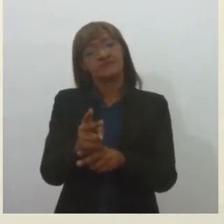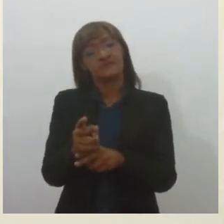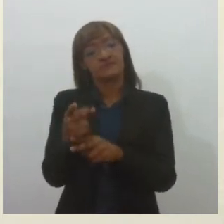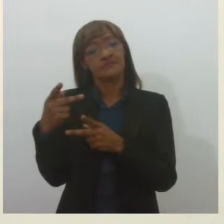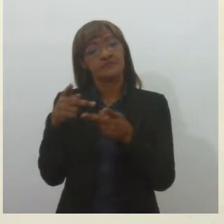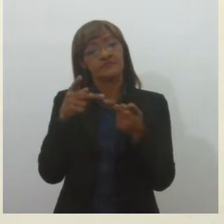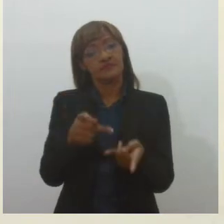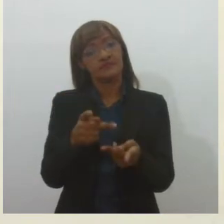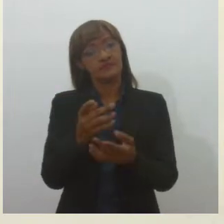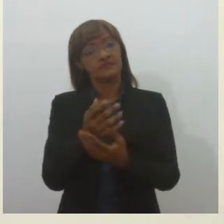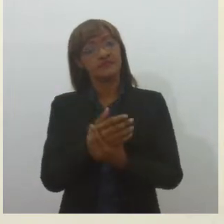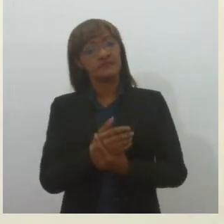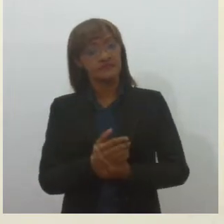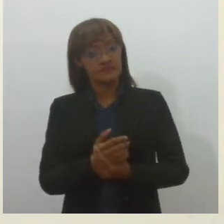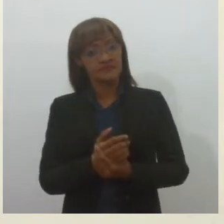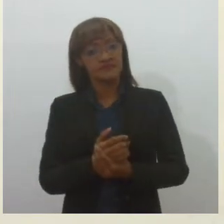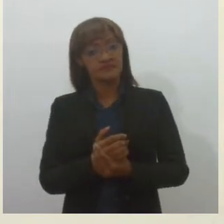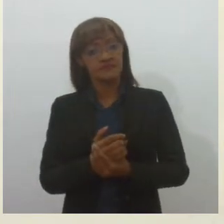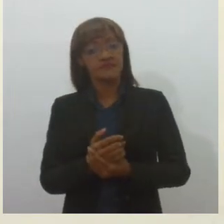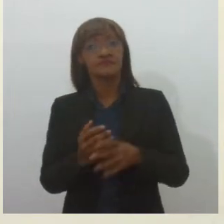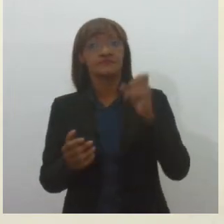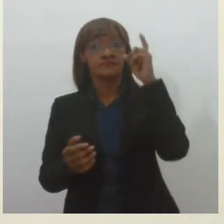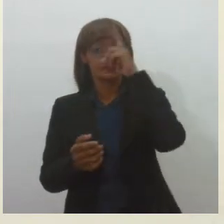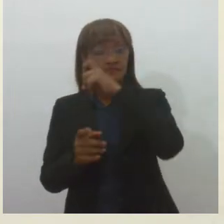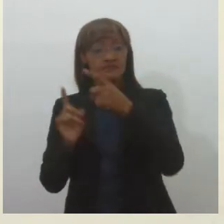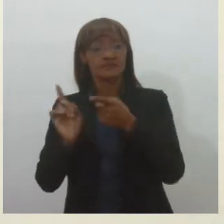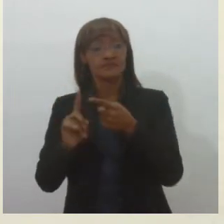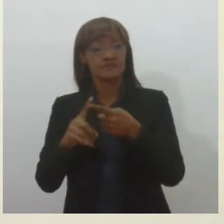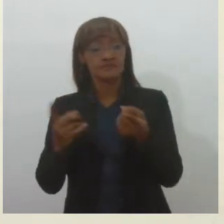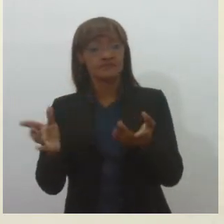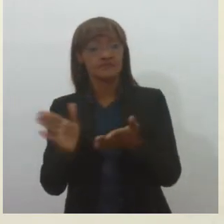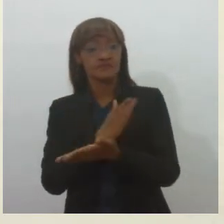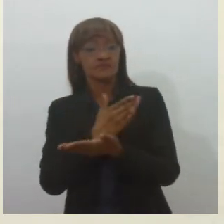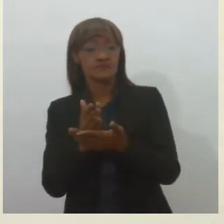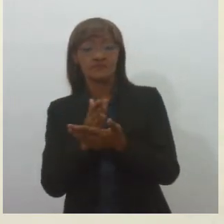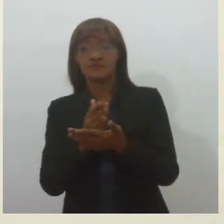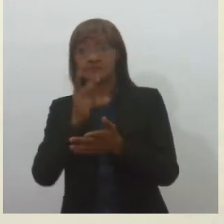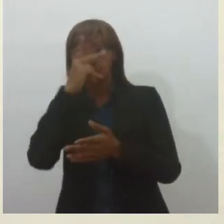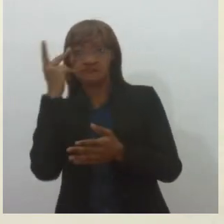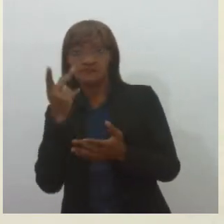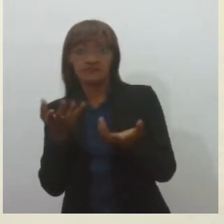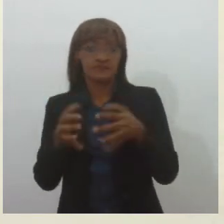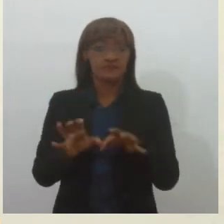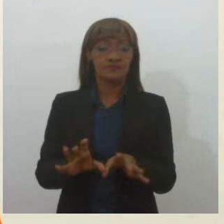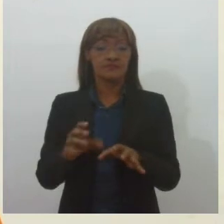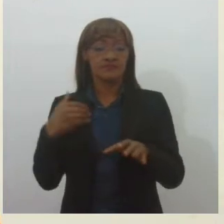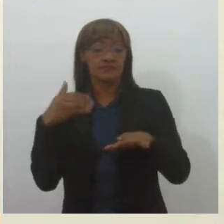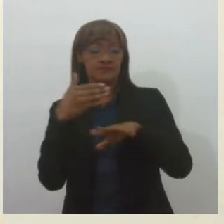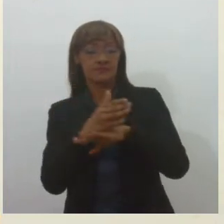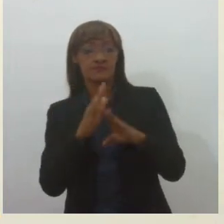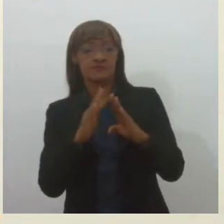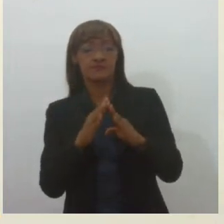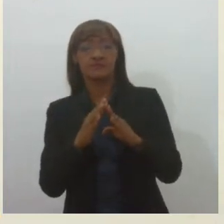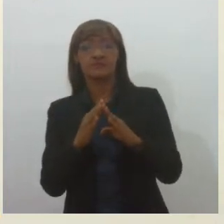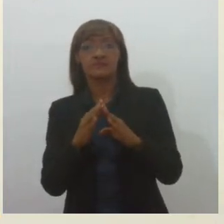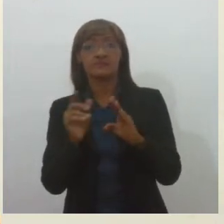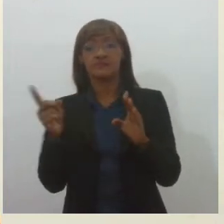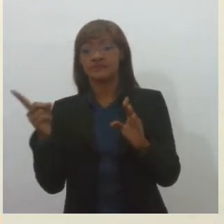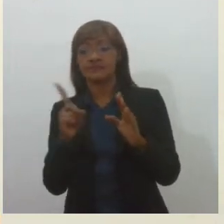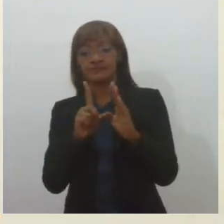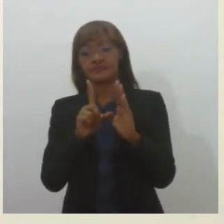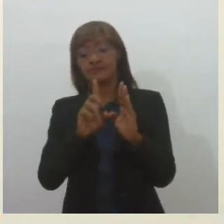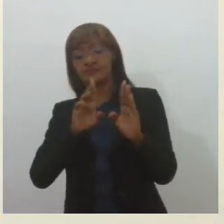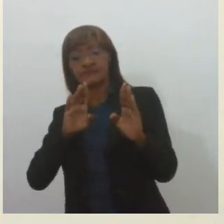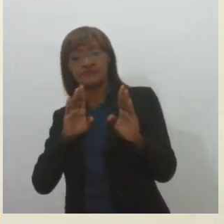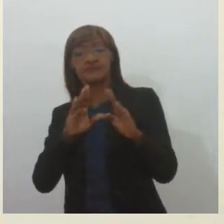visitas também e a gente vai ao mesmo tempo idade pessoas que não deixavam a gente entrar nas casas a gente tem que fazer a visita do lado de fora mas com